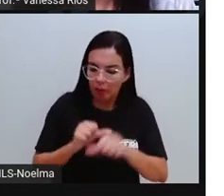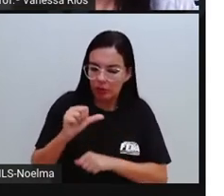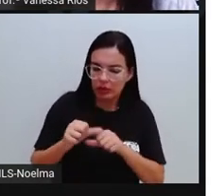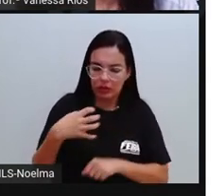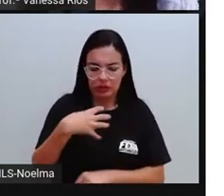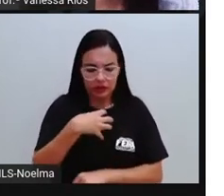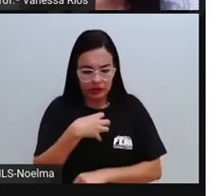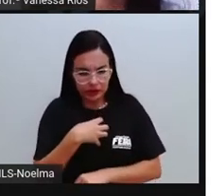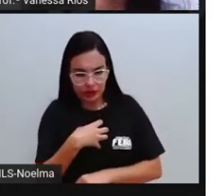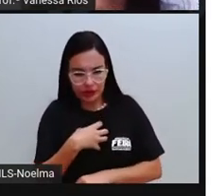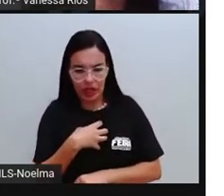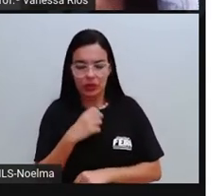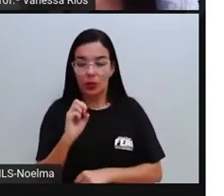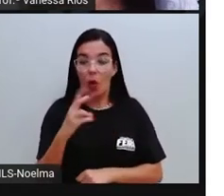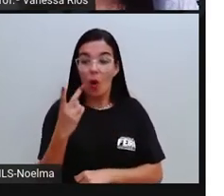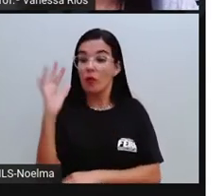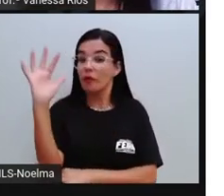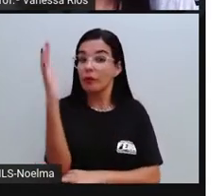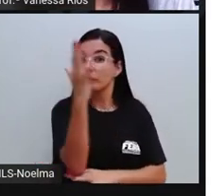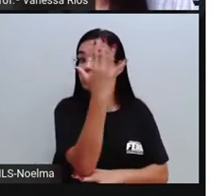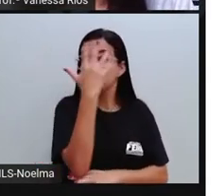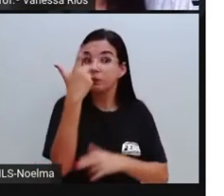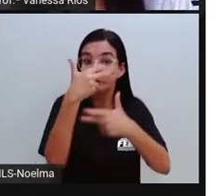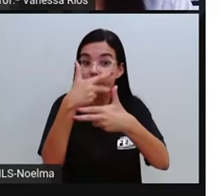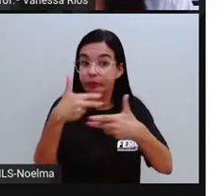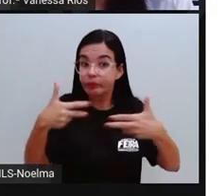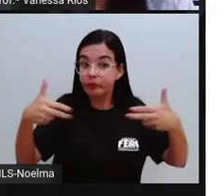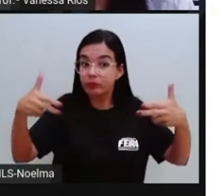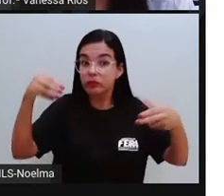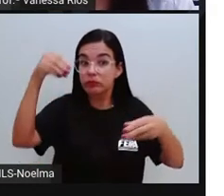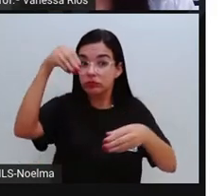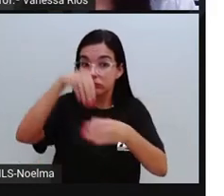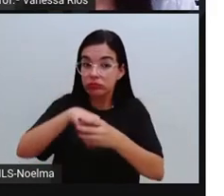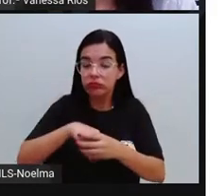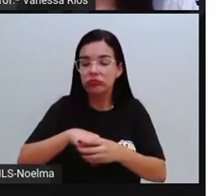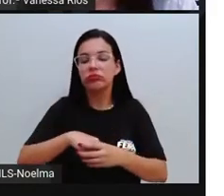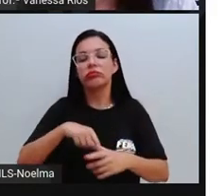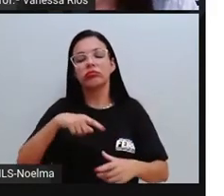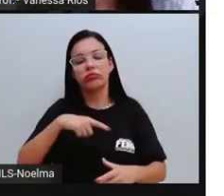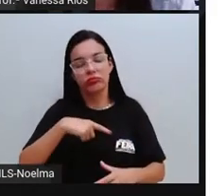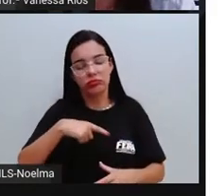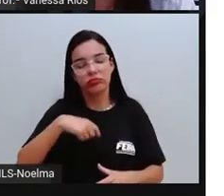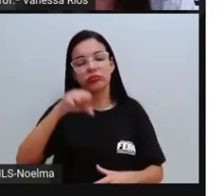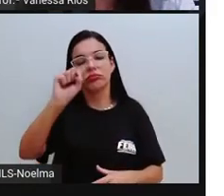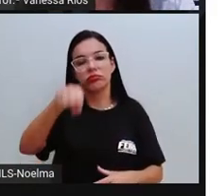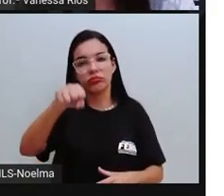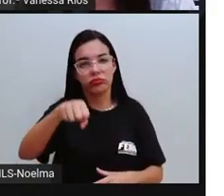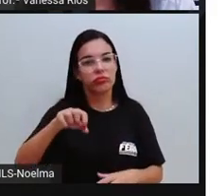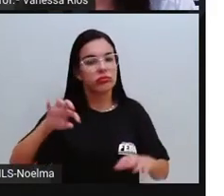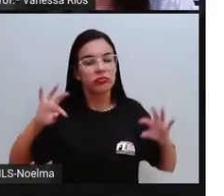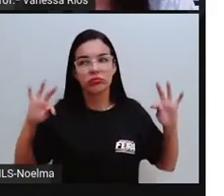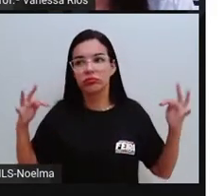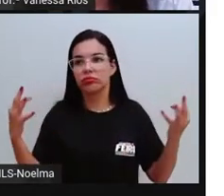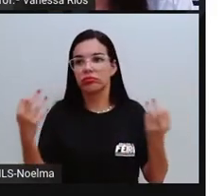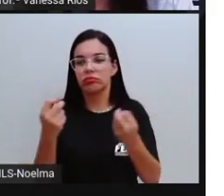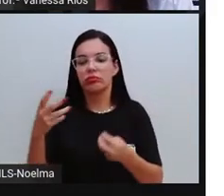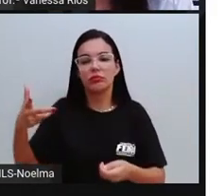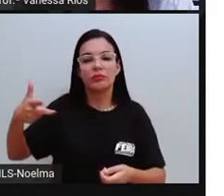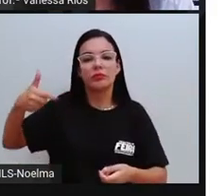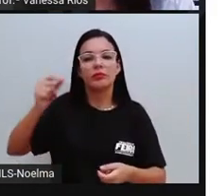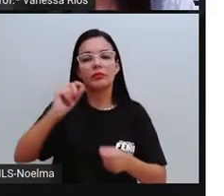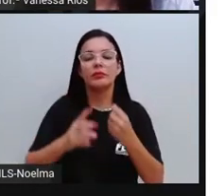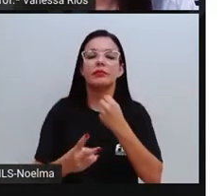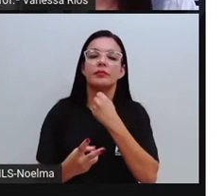indicar mudança de estado ou fenômeno da natureza, essas palavras aí todas, né, vão ser